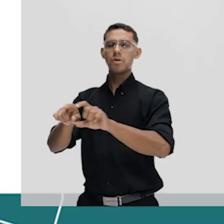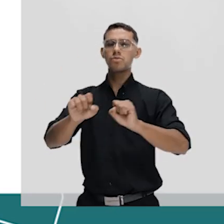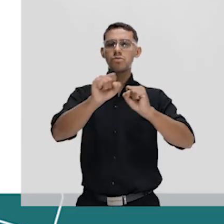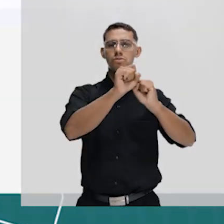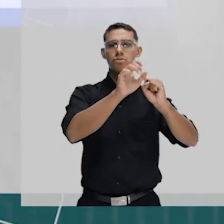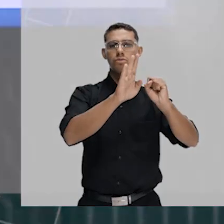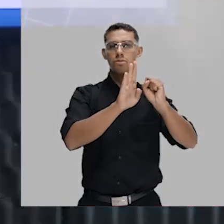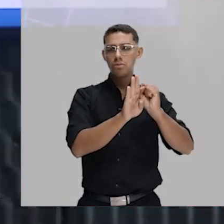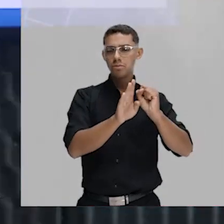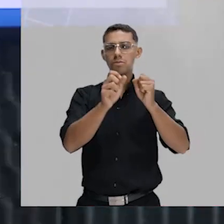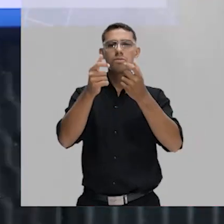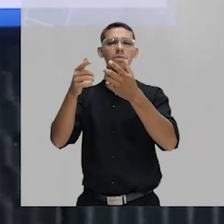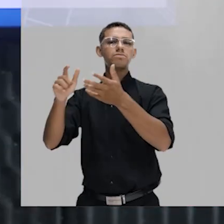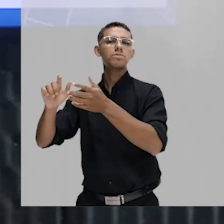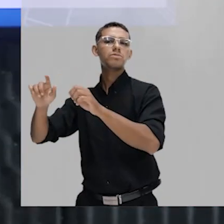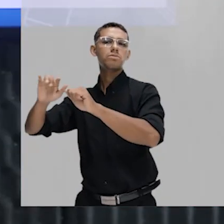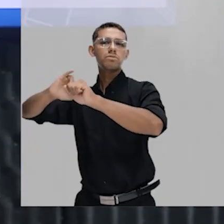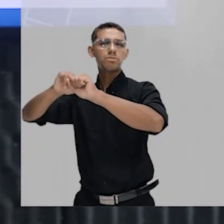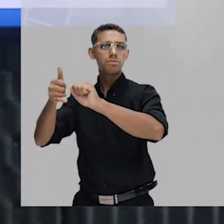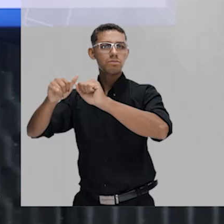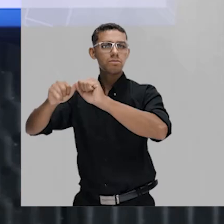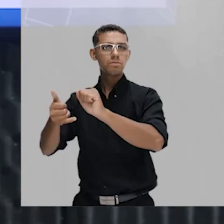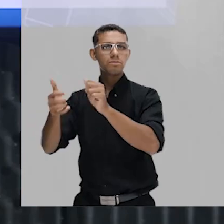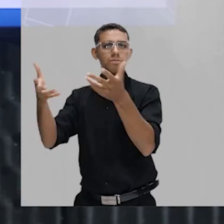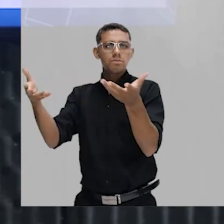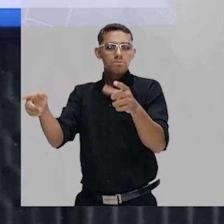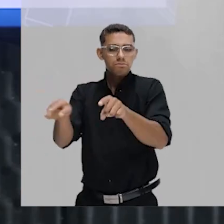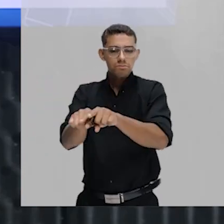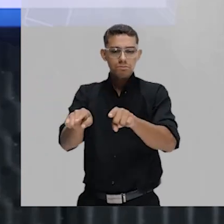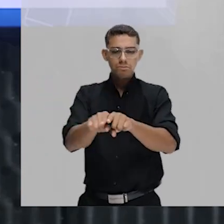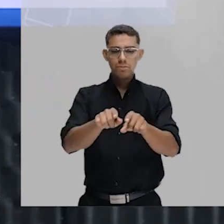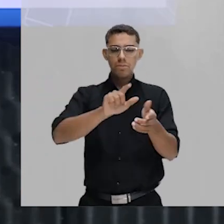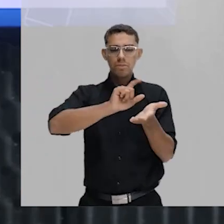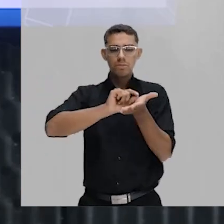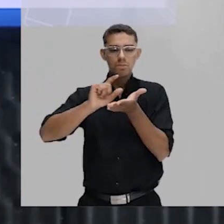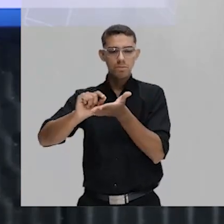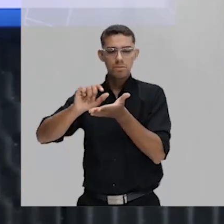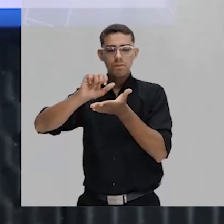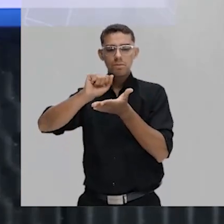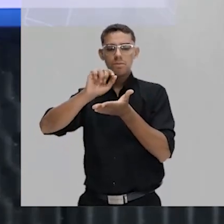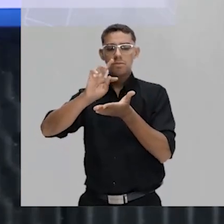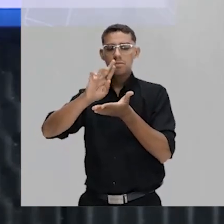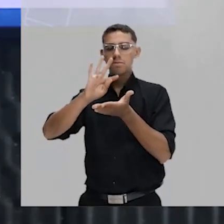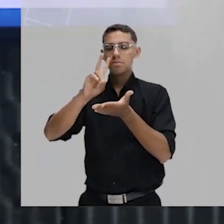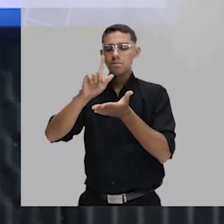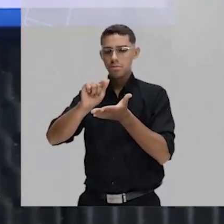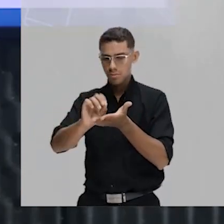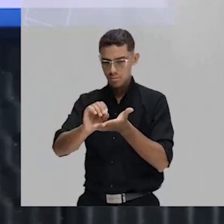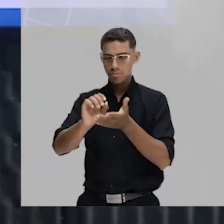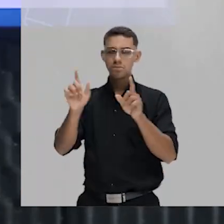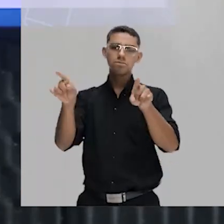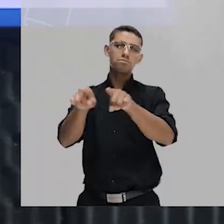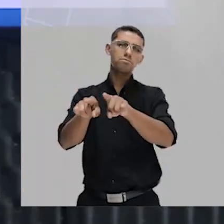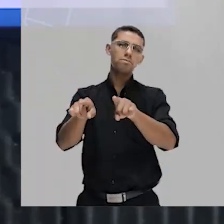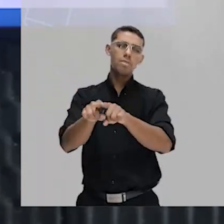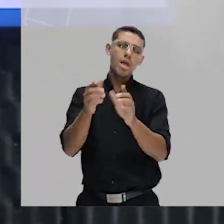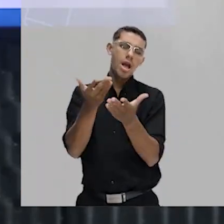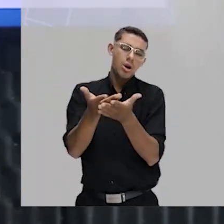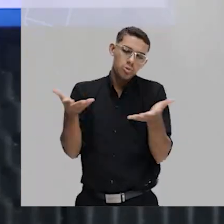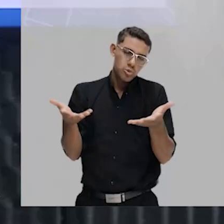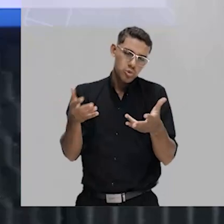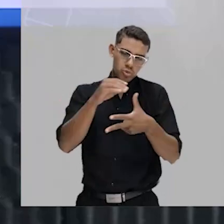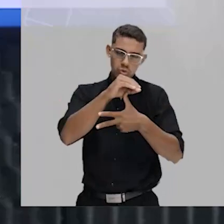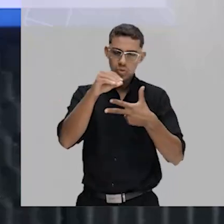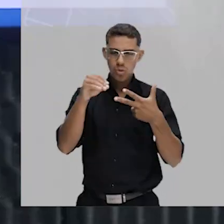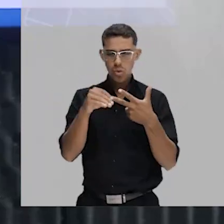os adjetivos e agora nós vamos ver um pouco sobre o artigo. Na aula de hoje eu trouxe textos do Enem, desse último Enem que foi